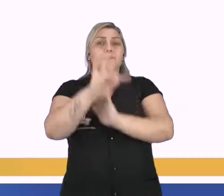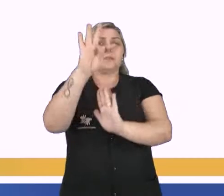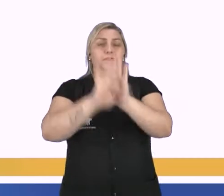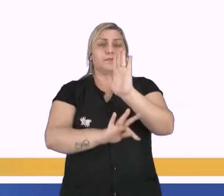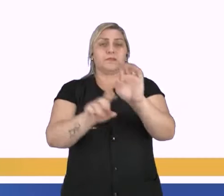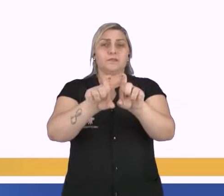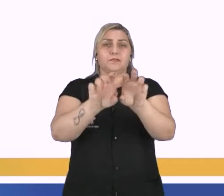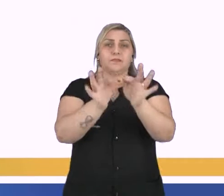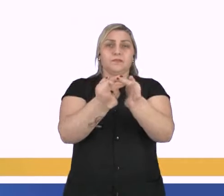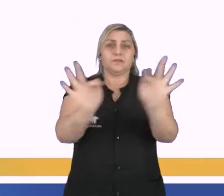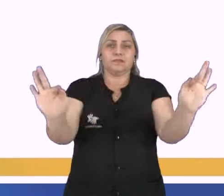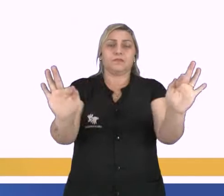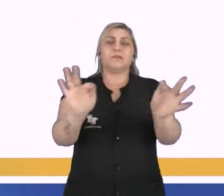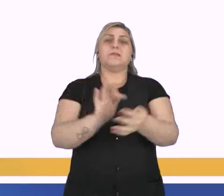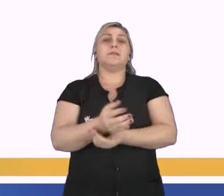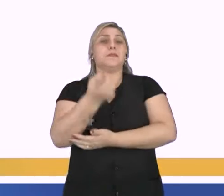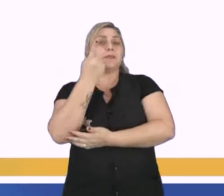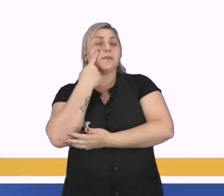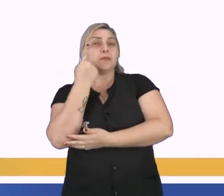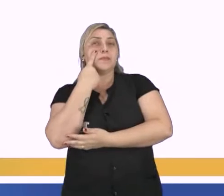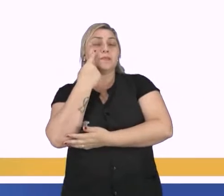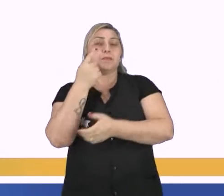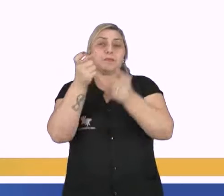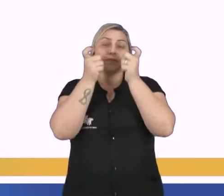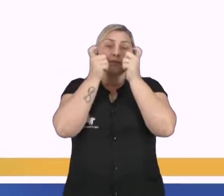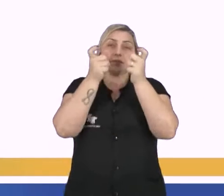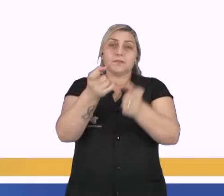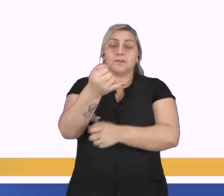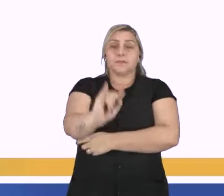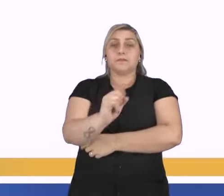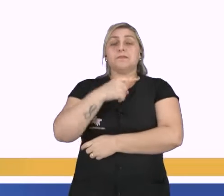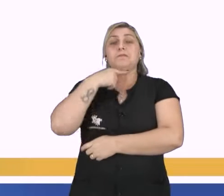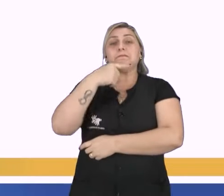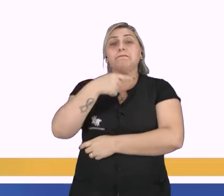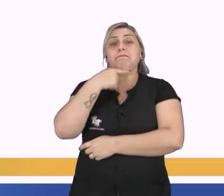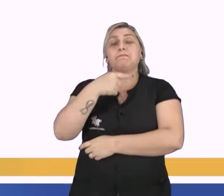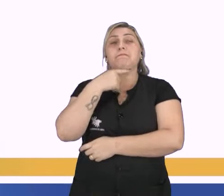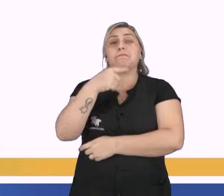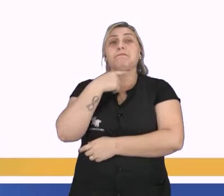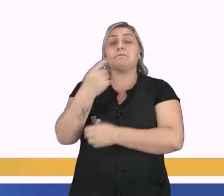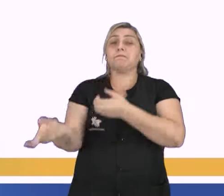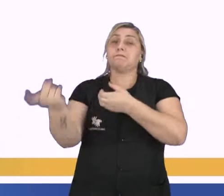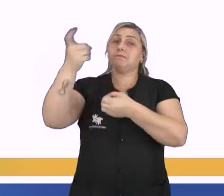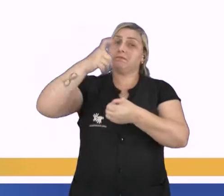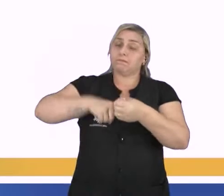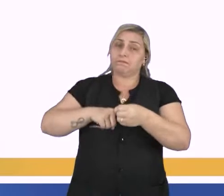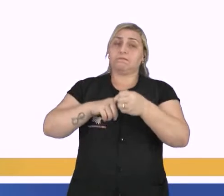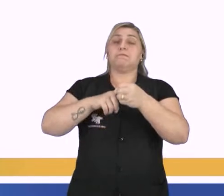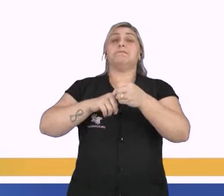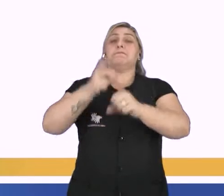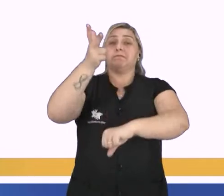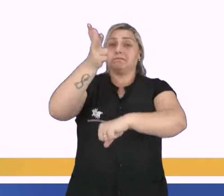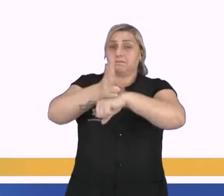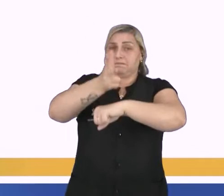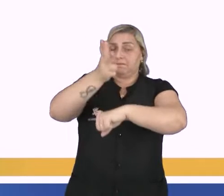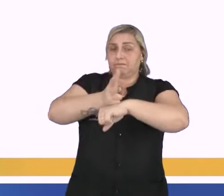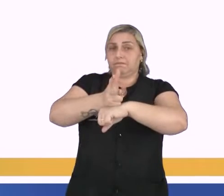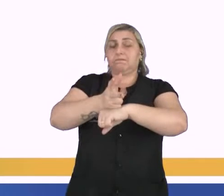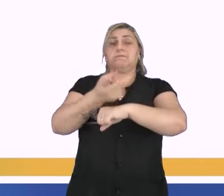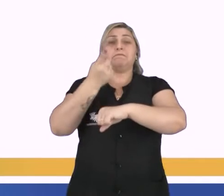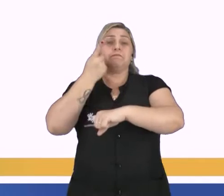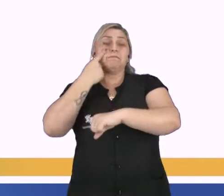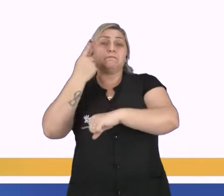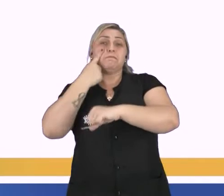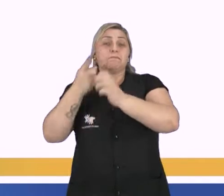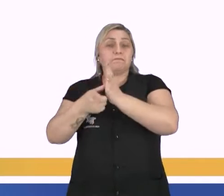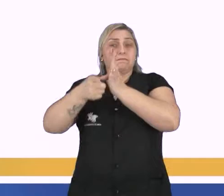tá? Vejam aí, tá? Prestem atenção, se você tiver com alguma dúvida, volte nesse vídeo, tá? Veja